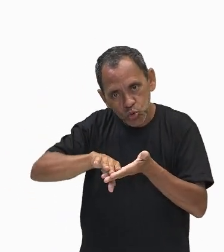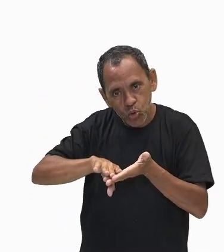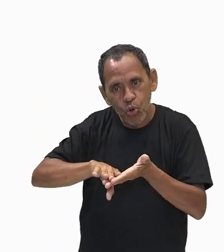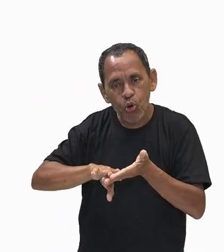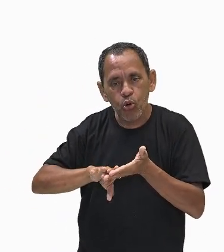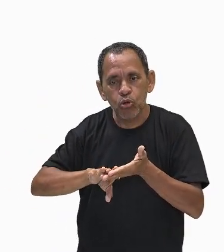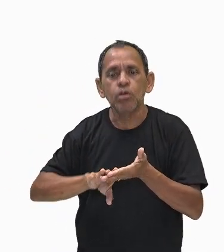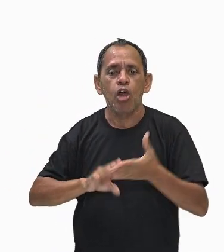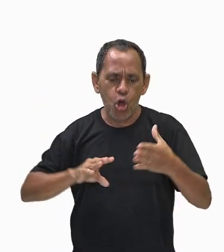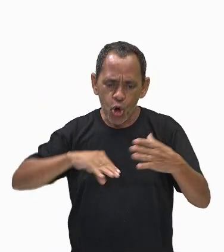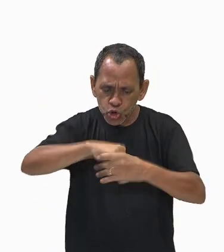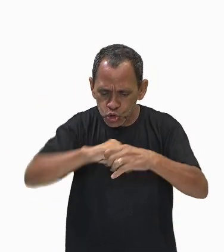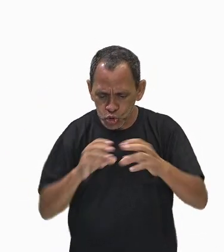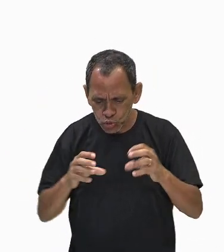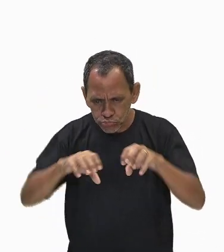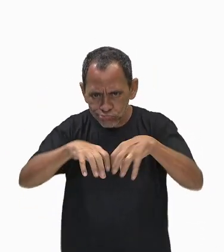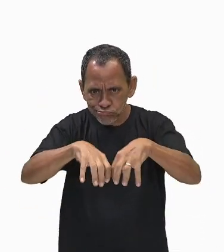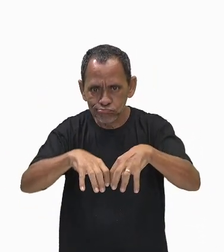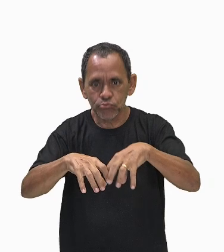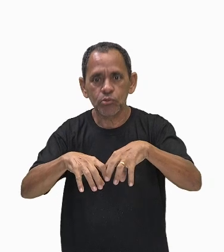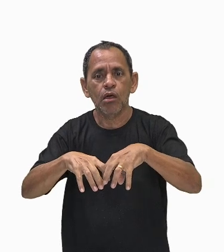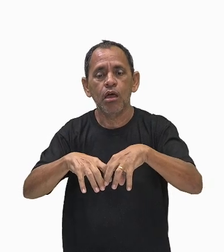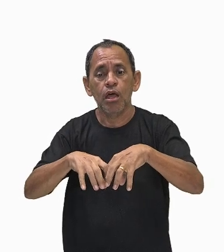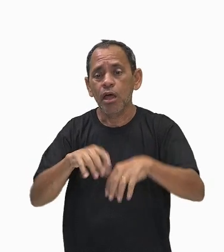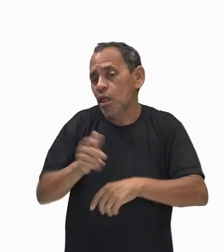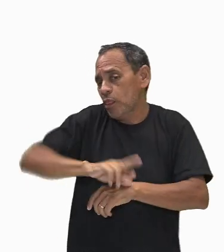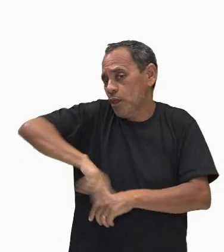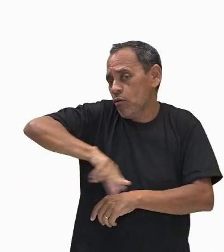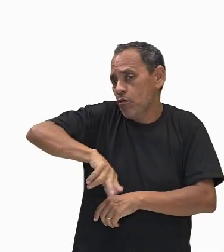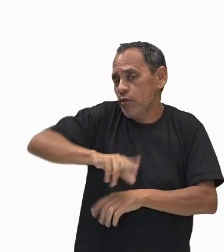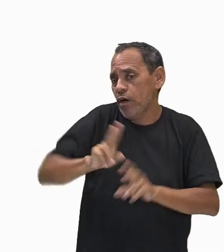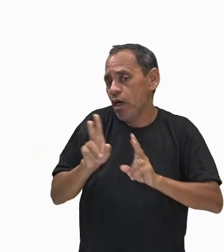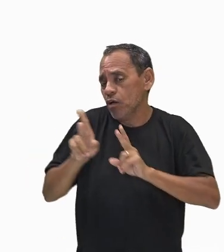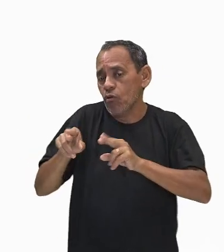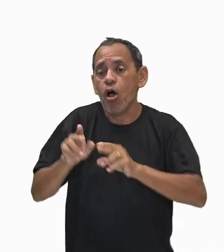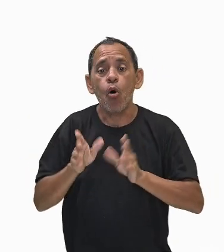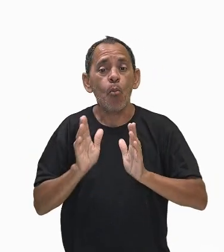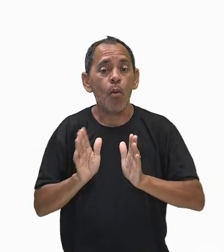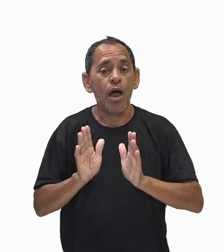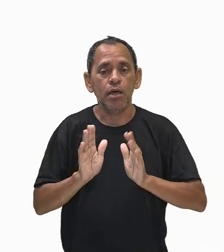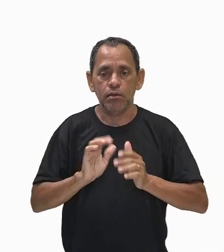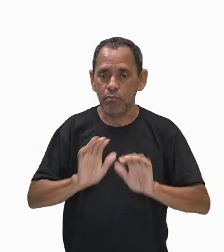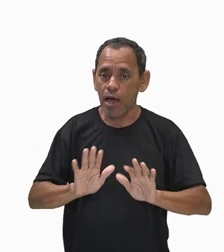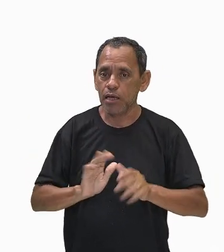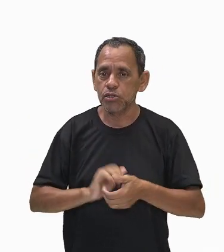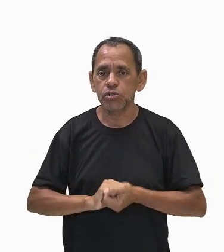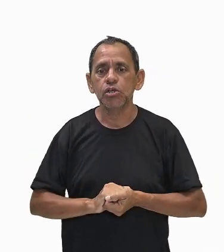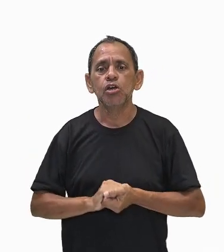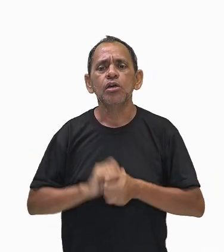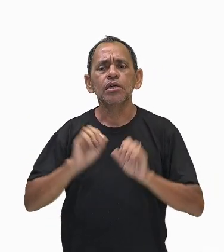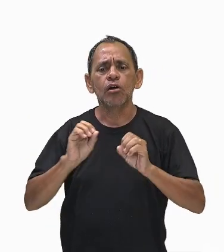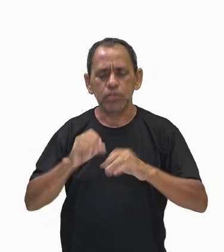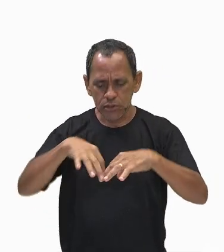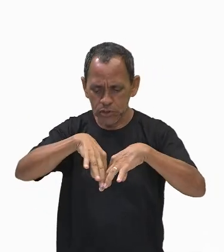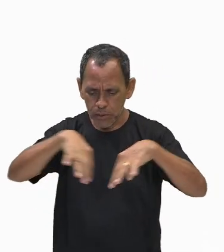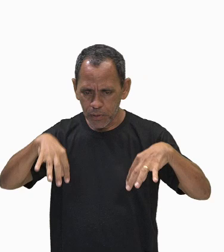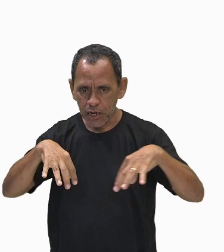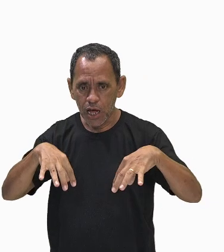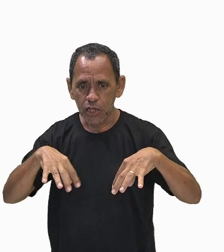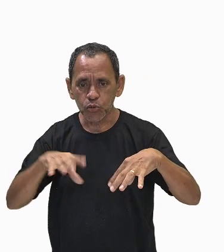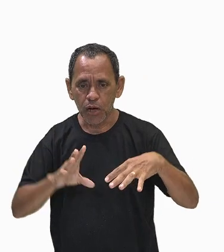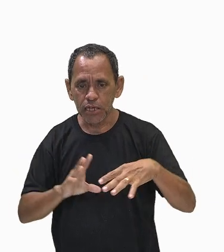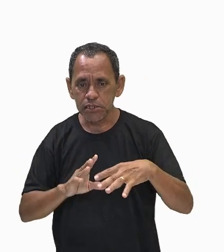sistema excretor, não são a mesma coisa. Vocês perceberam que o sistema excretor é muito mais amplo e requer a participação de